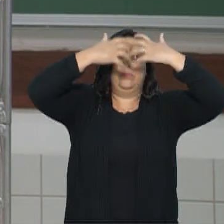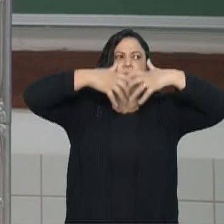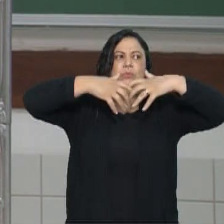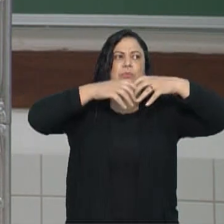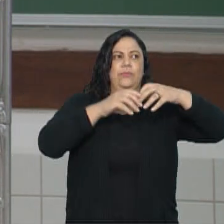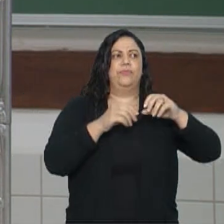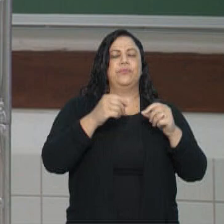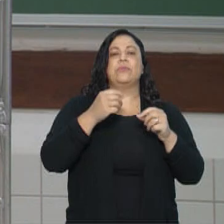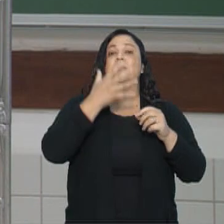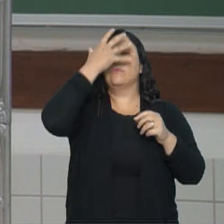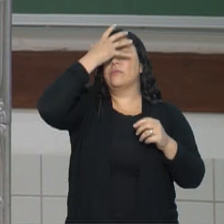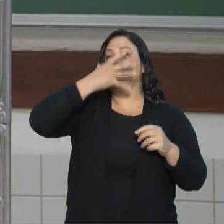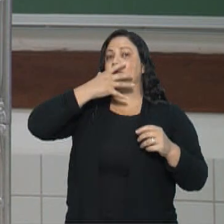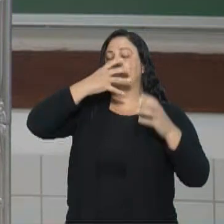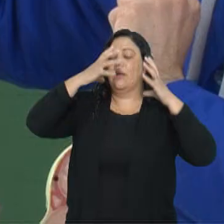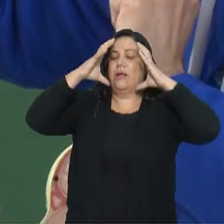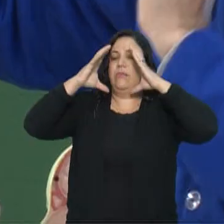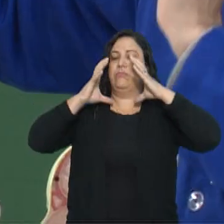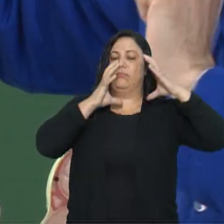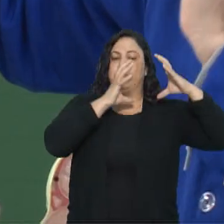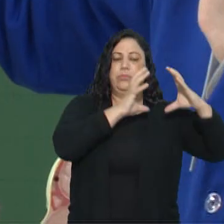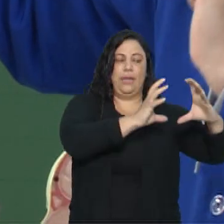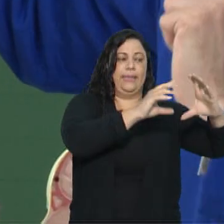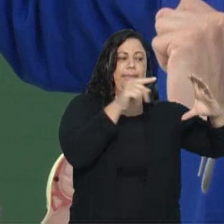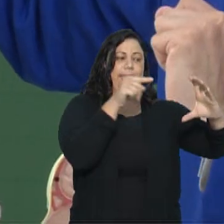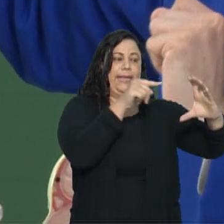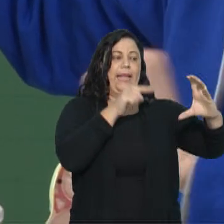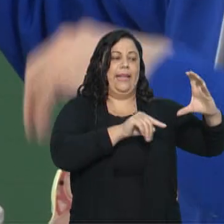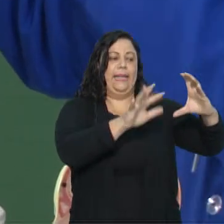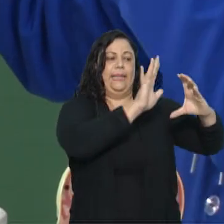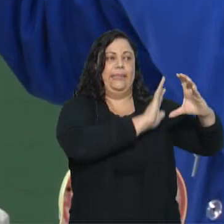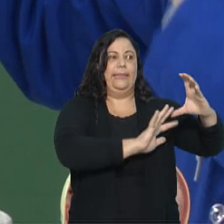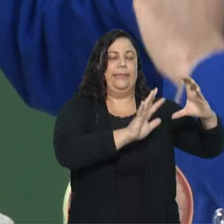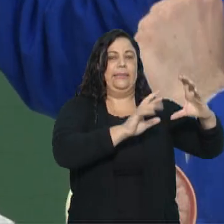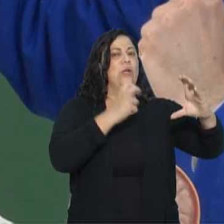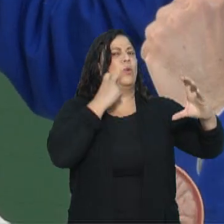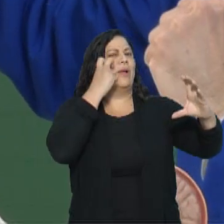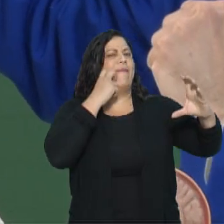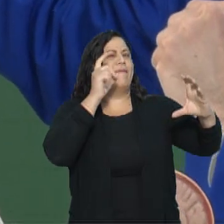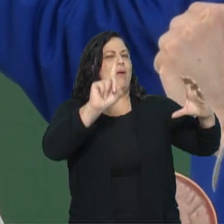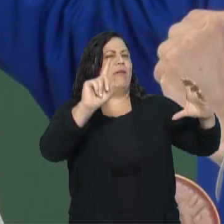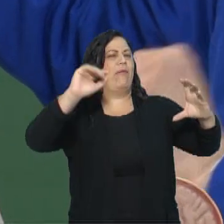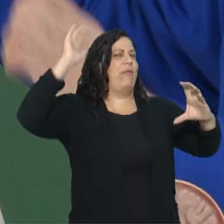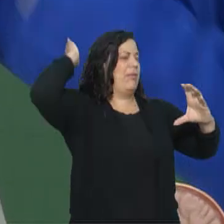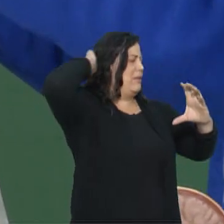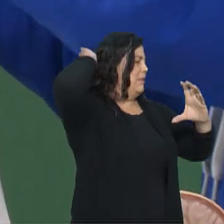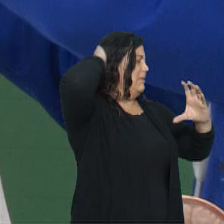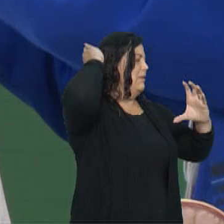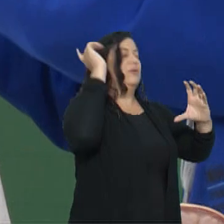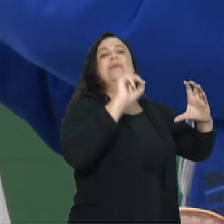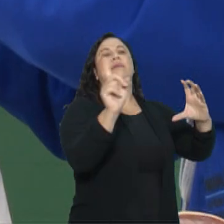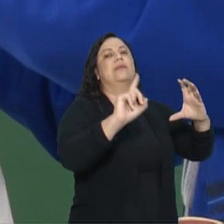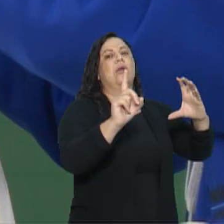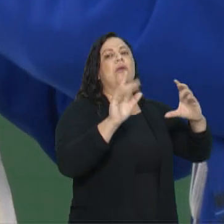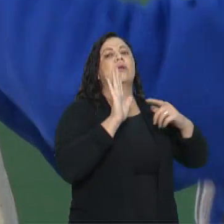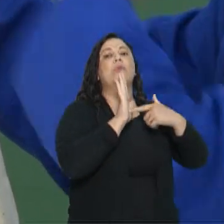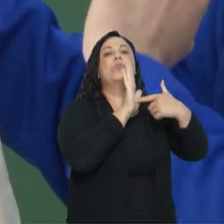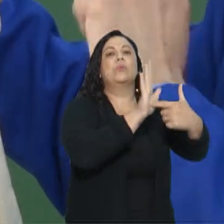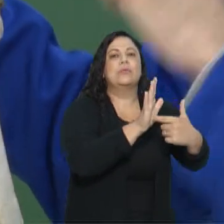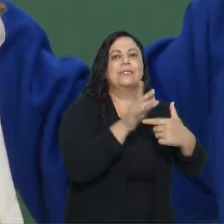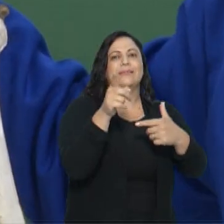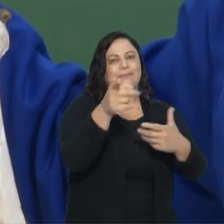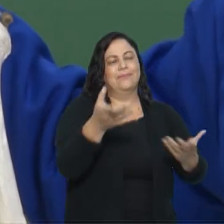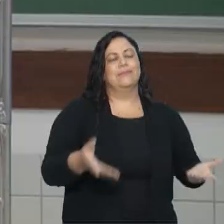representando no crânio desse esqueleto. Ele está de costa, não é porque ele está tímido, mas é que eu quero mostrar as estruturas para vocês. Então, aqui na nossa